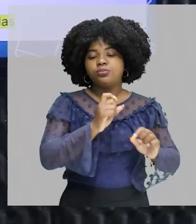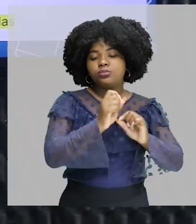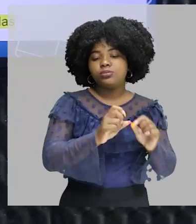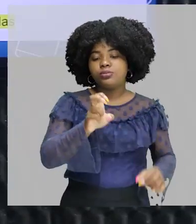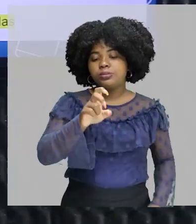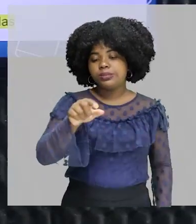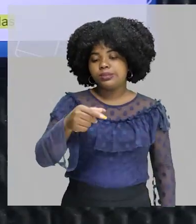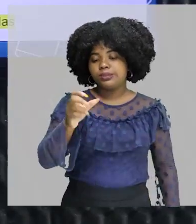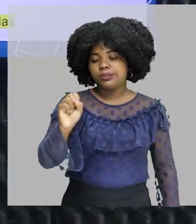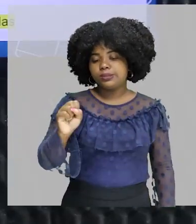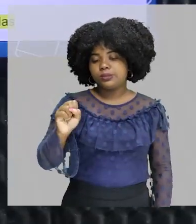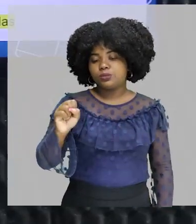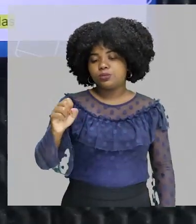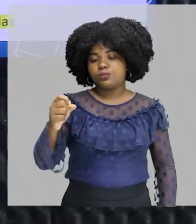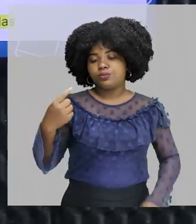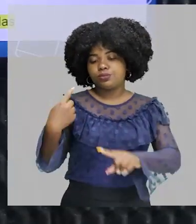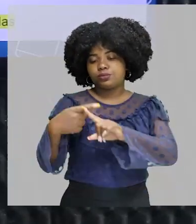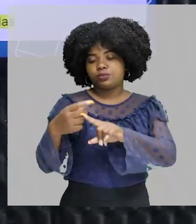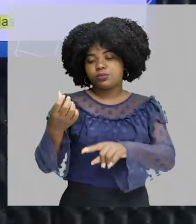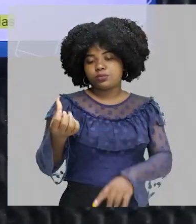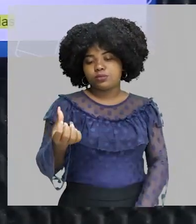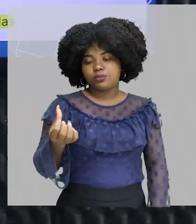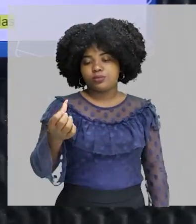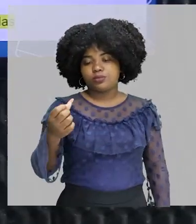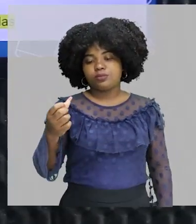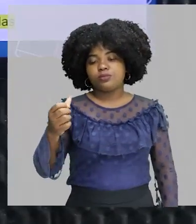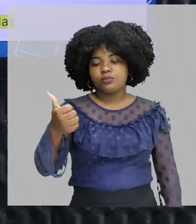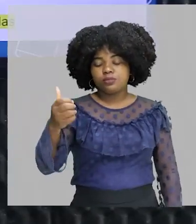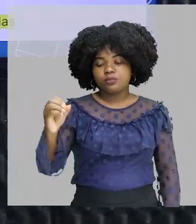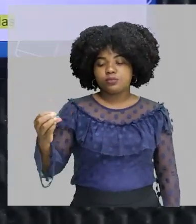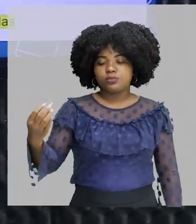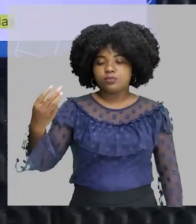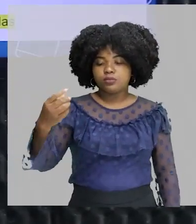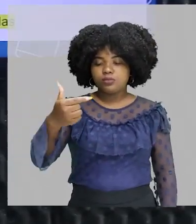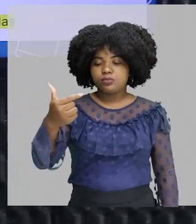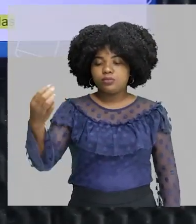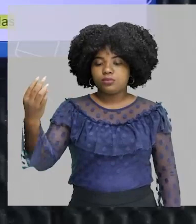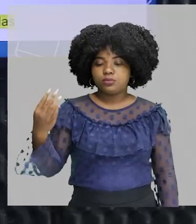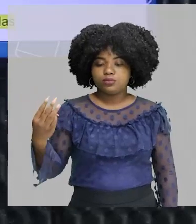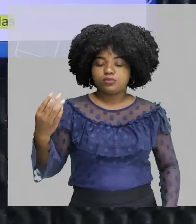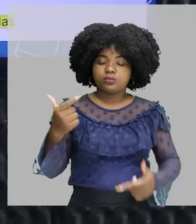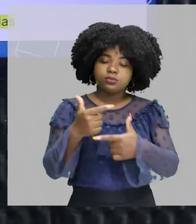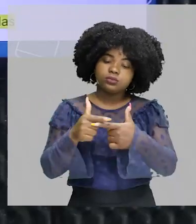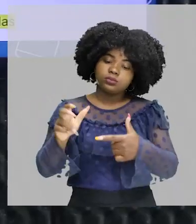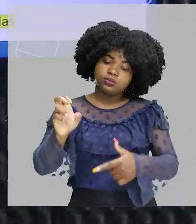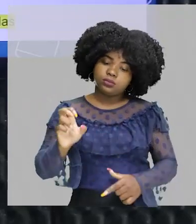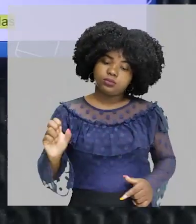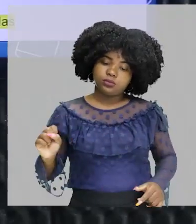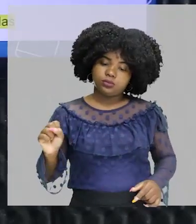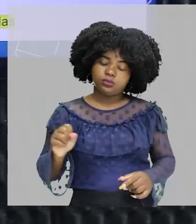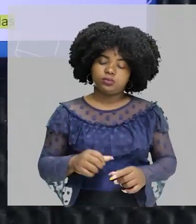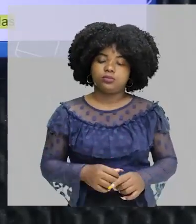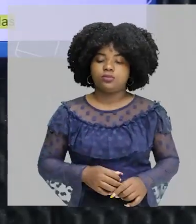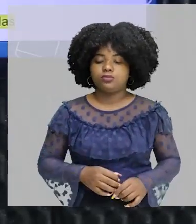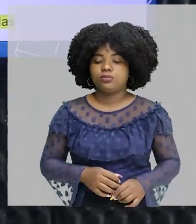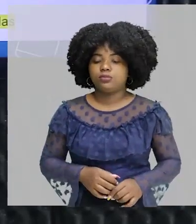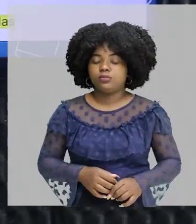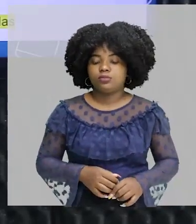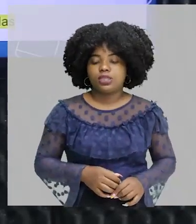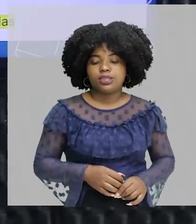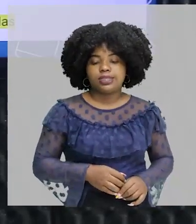X? 5,8 vezes 6 vezes 10 elevado a 23, dividido por